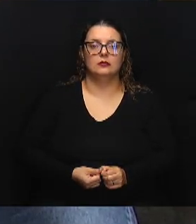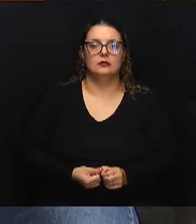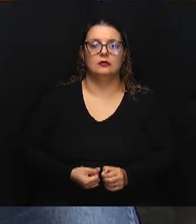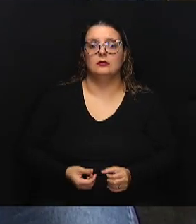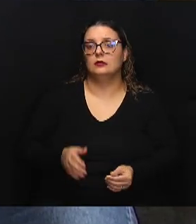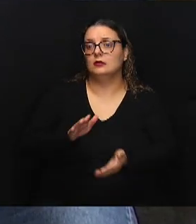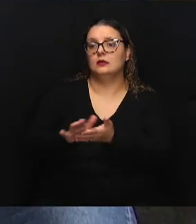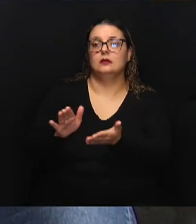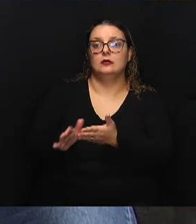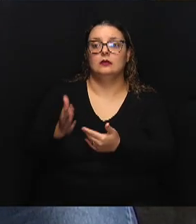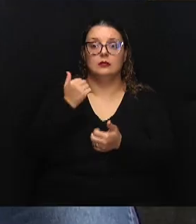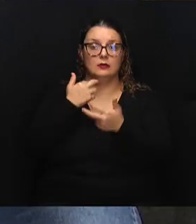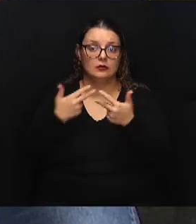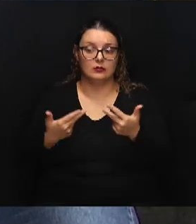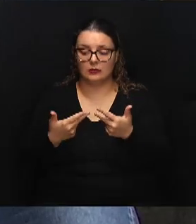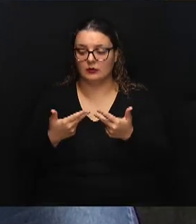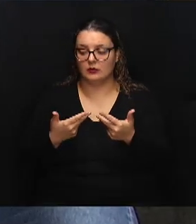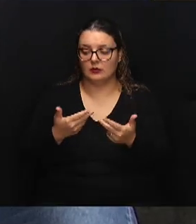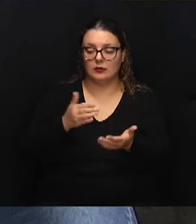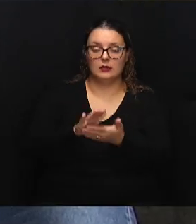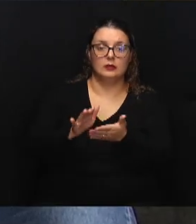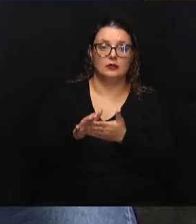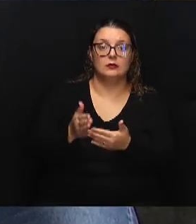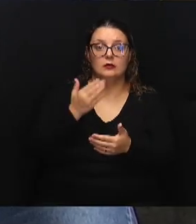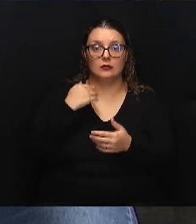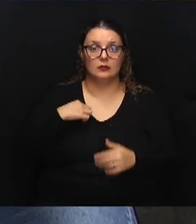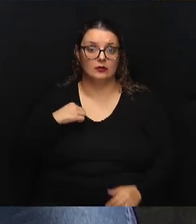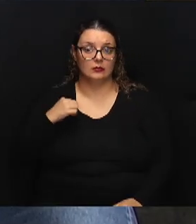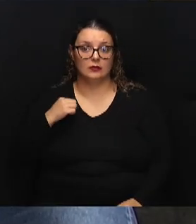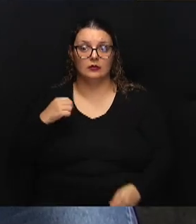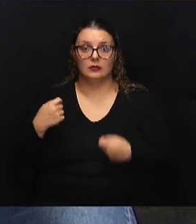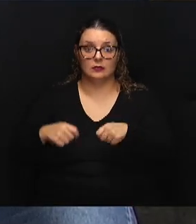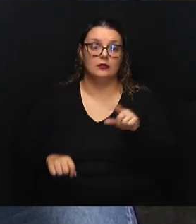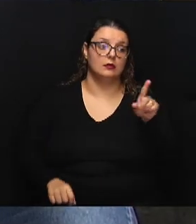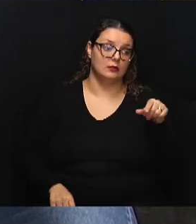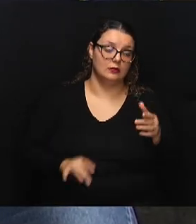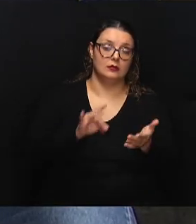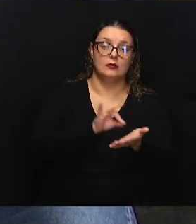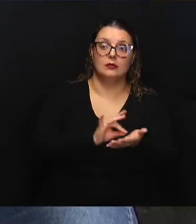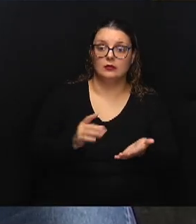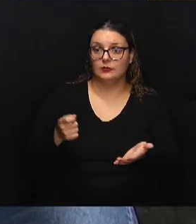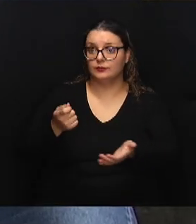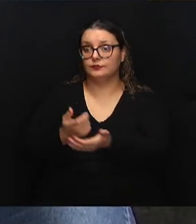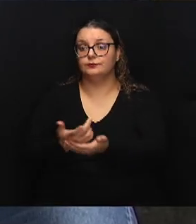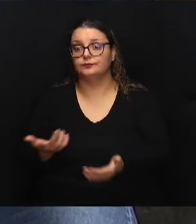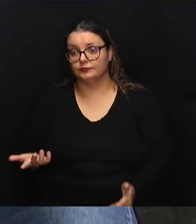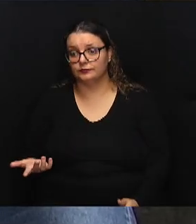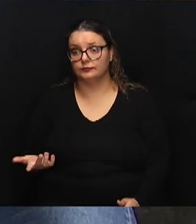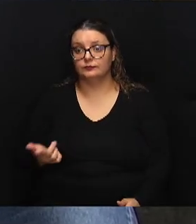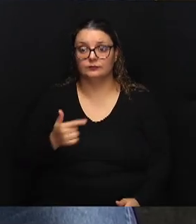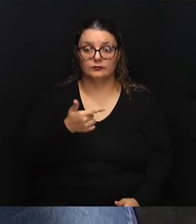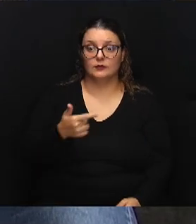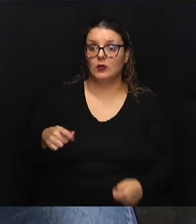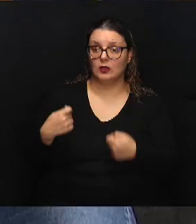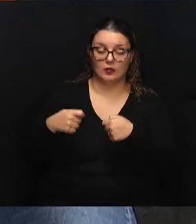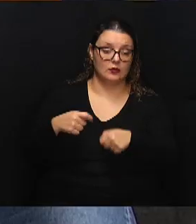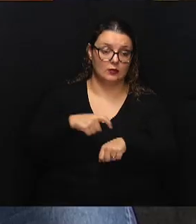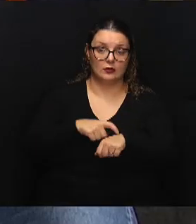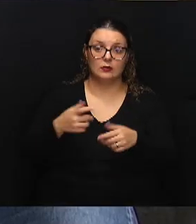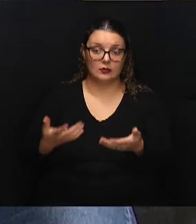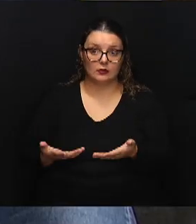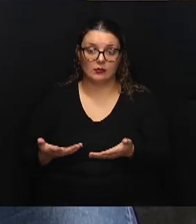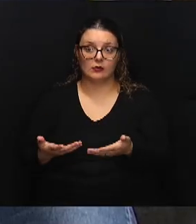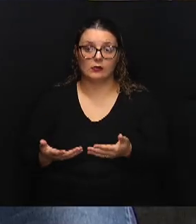de repente, um alimento, desperdiçando uma roupa da qual ele está precisando, da qual ele compra sem uma necessidade no momento